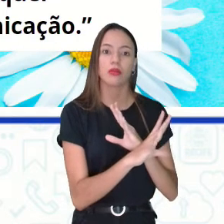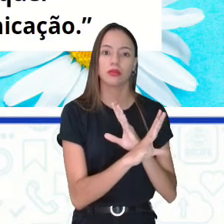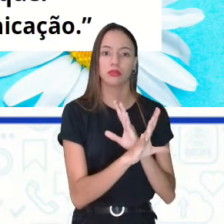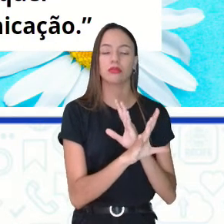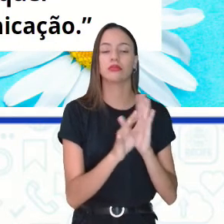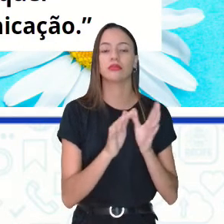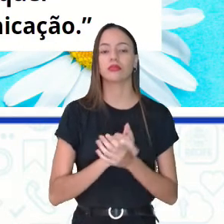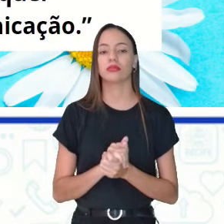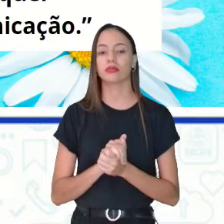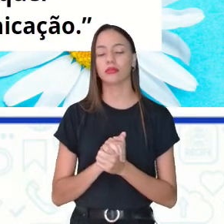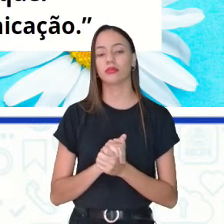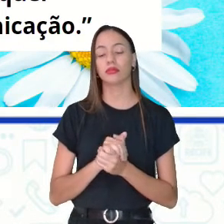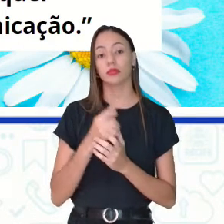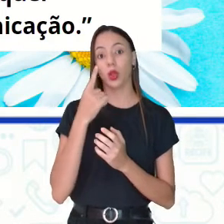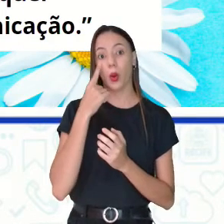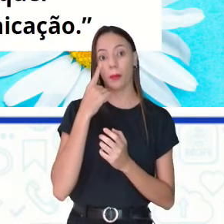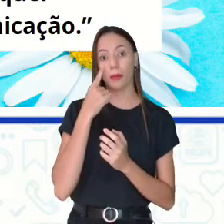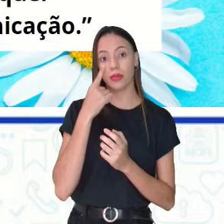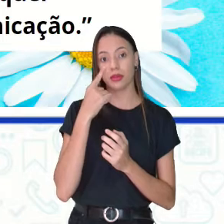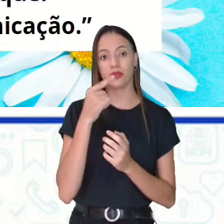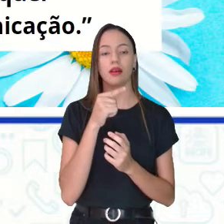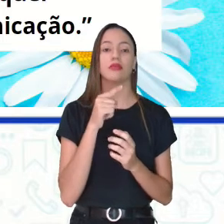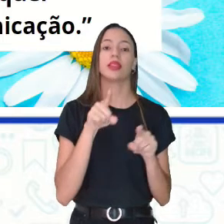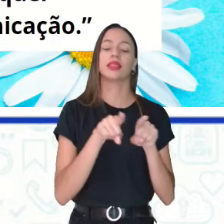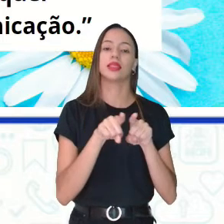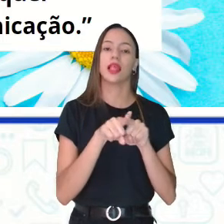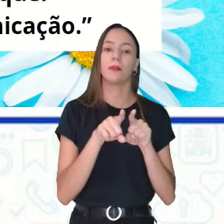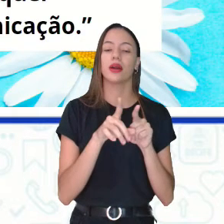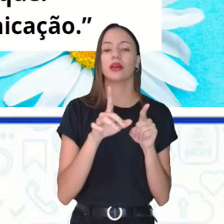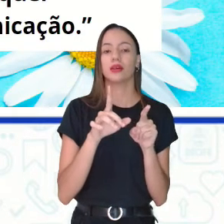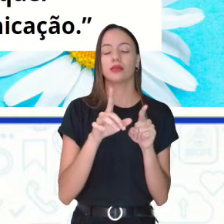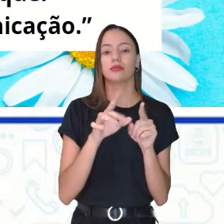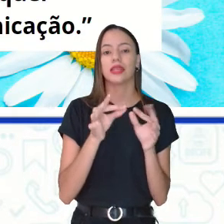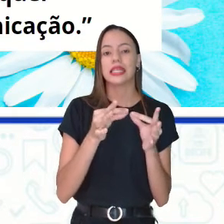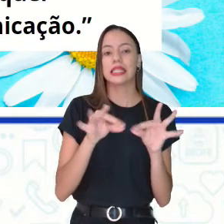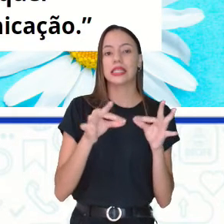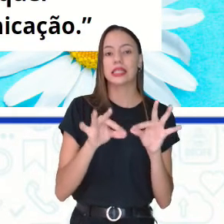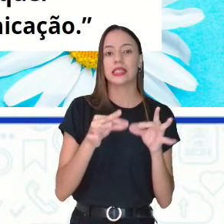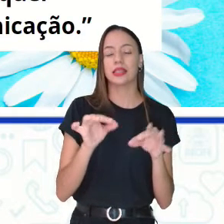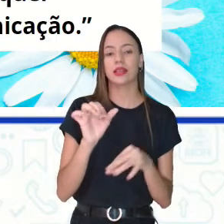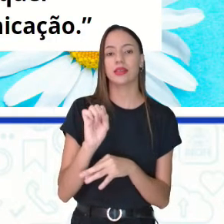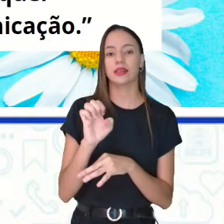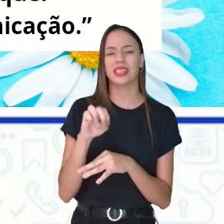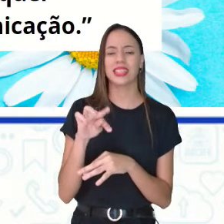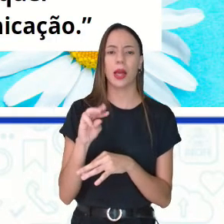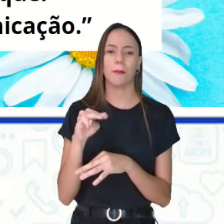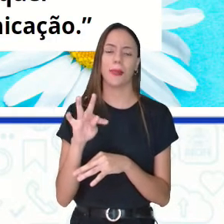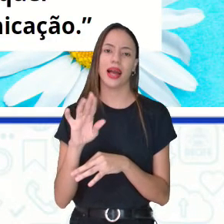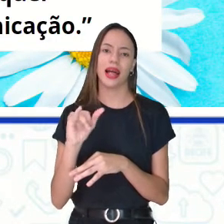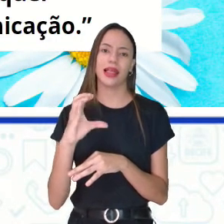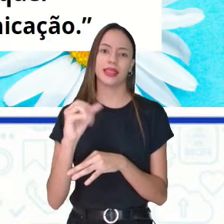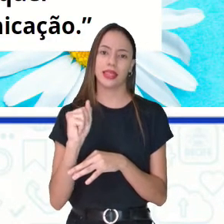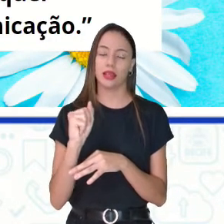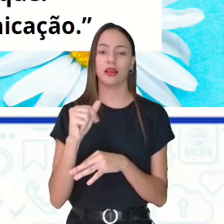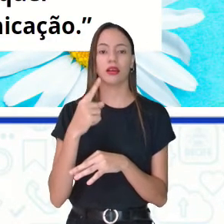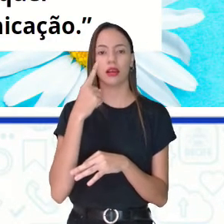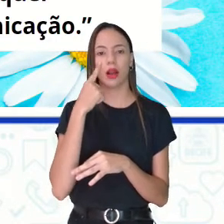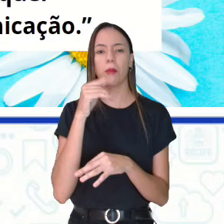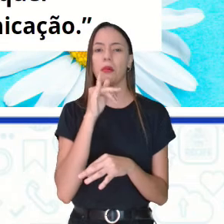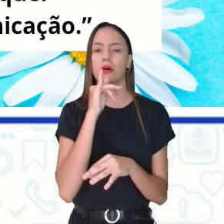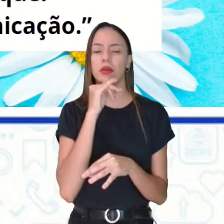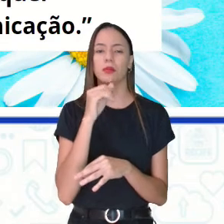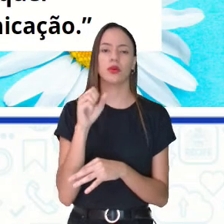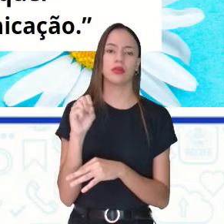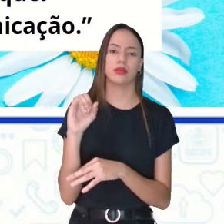conclusivos. Observe a relação semântica de conclusão, típica de um